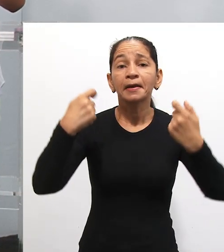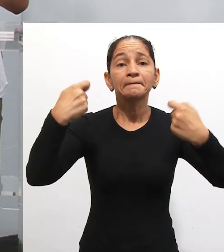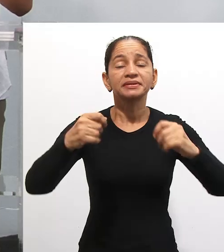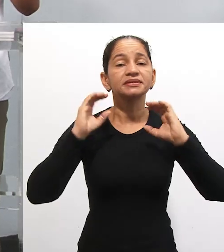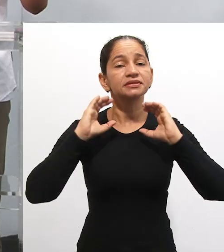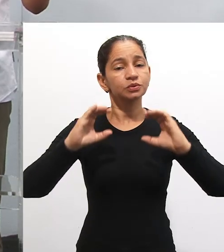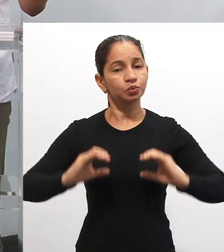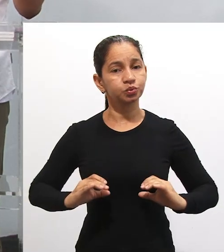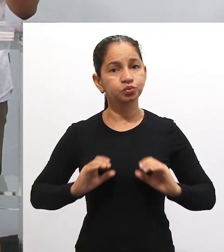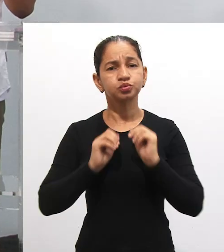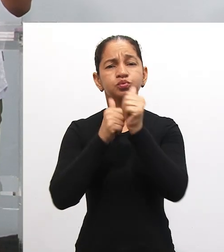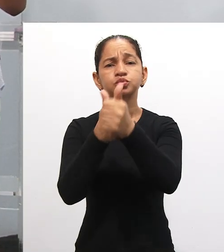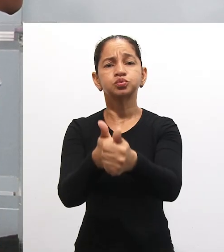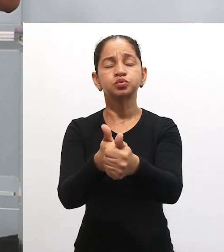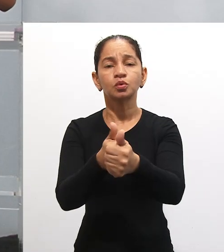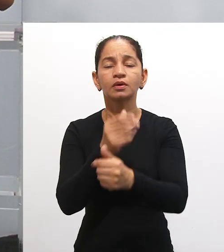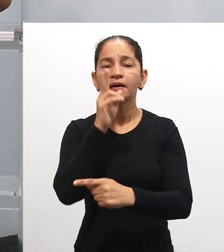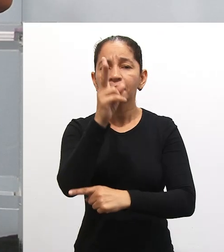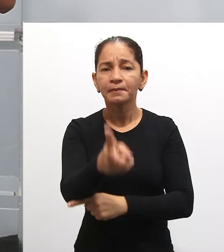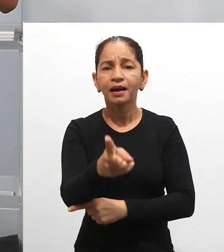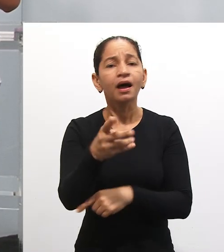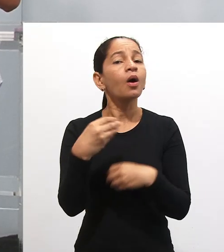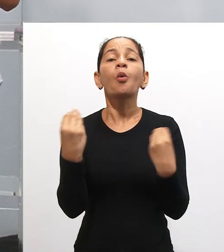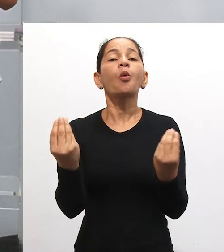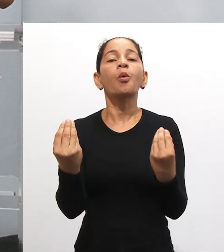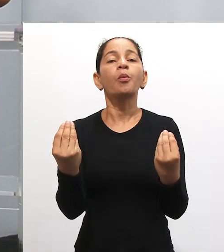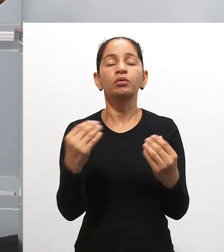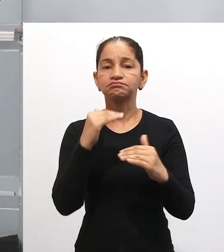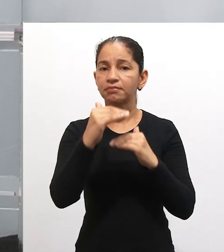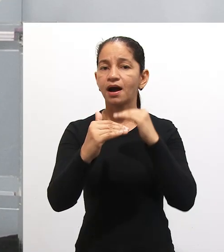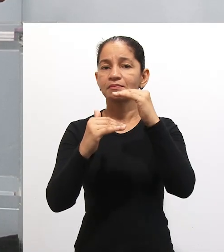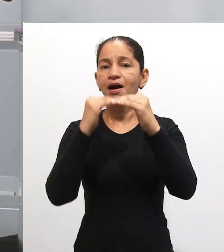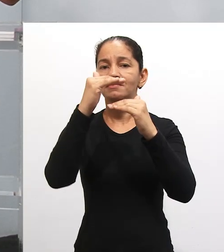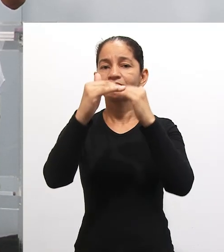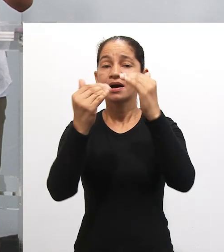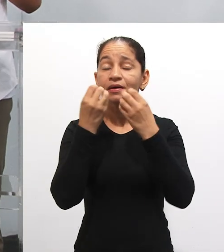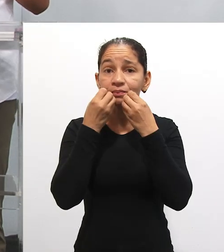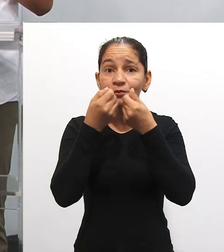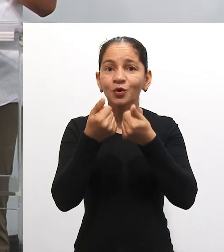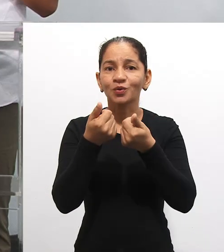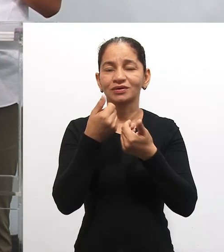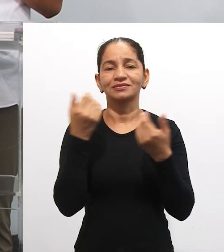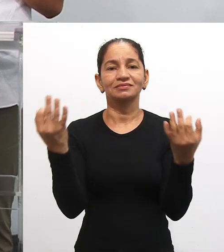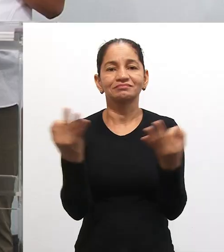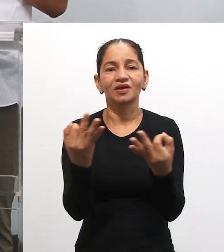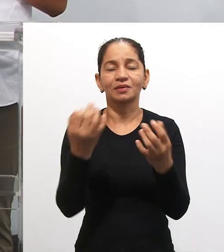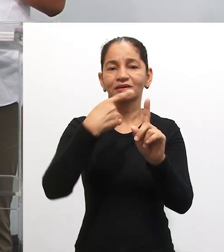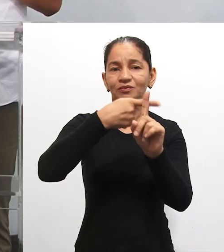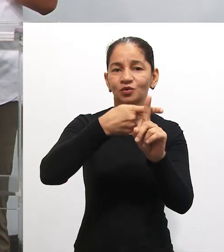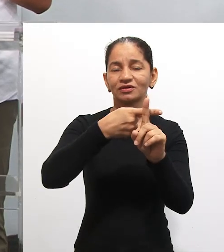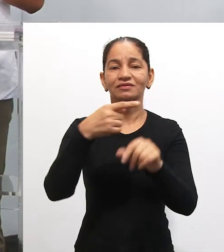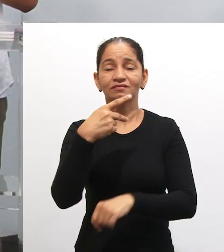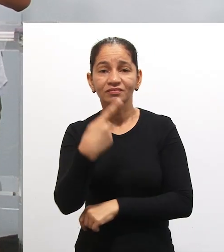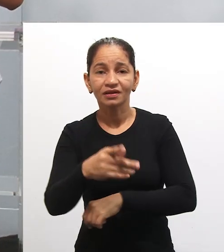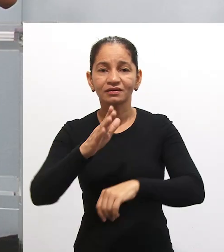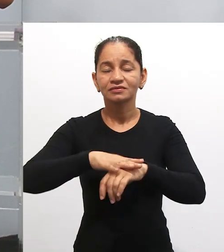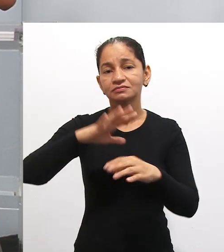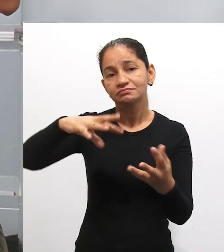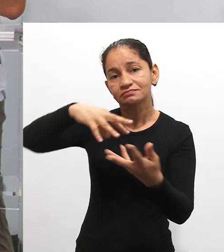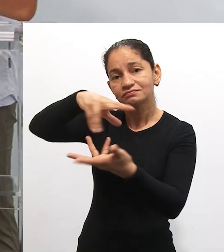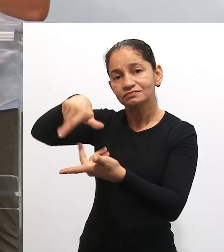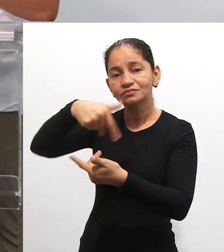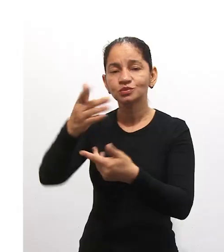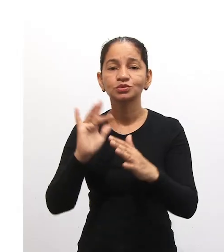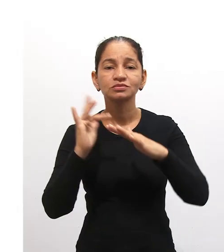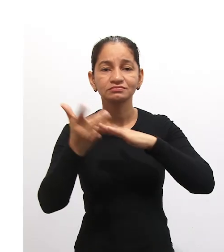vai fazer com que nos guie, tá? Para que dê um funcionamento cada vez mais adequado na instituição e nesse mundo virtual.